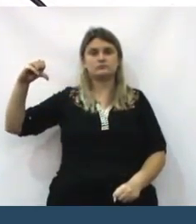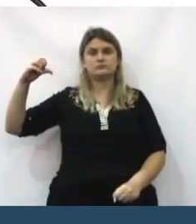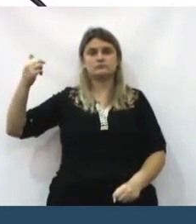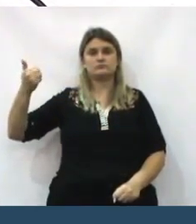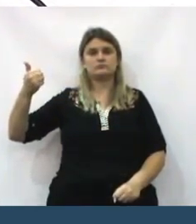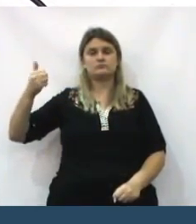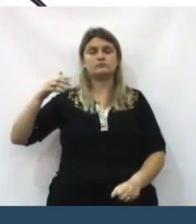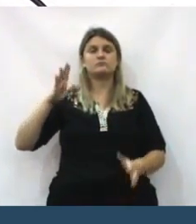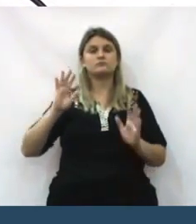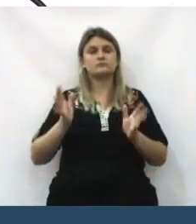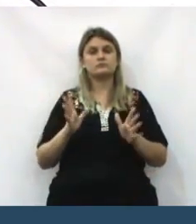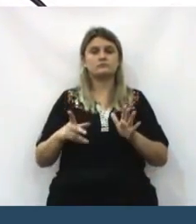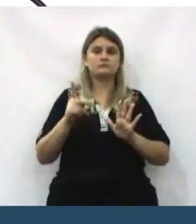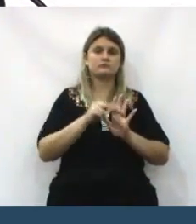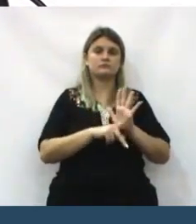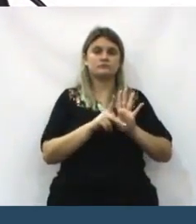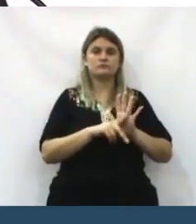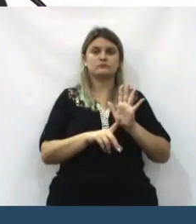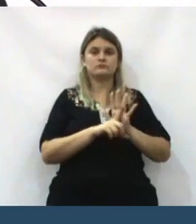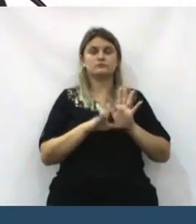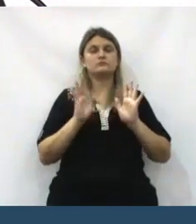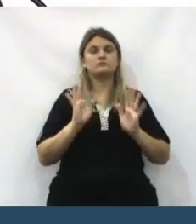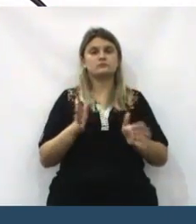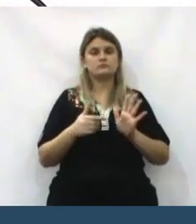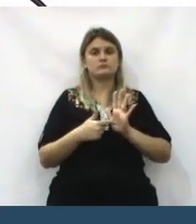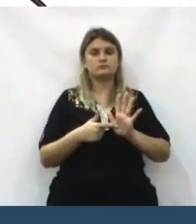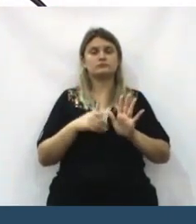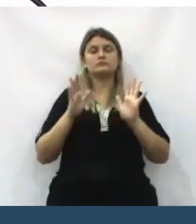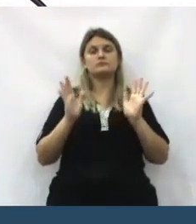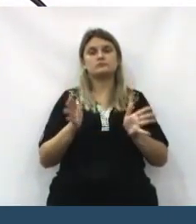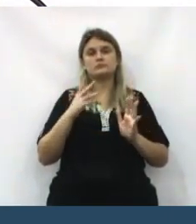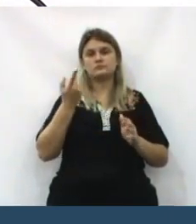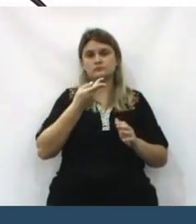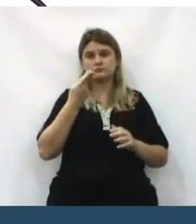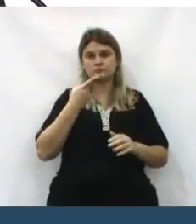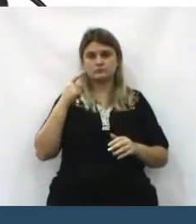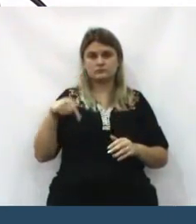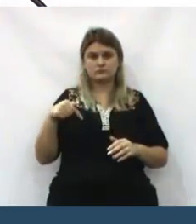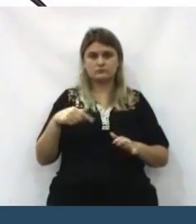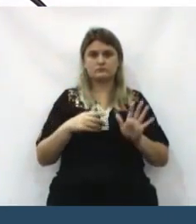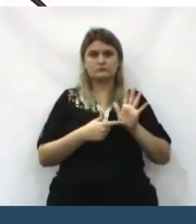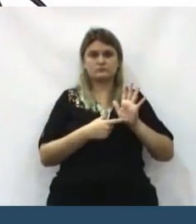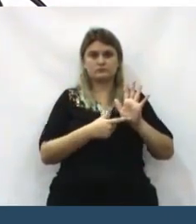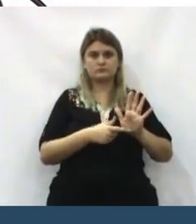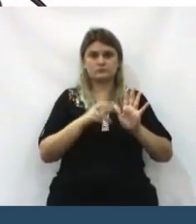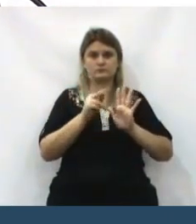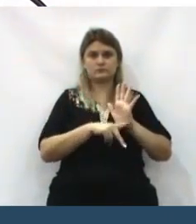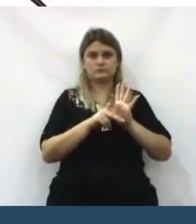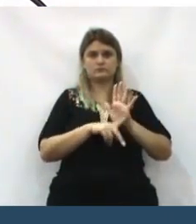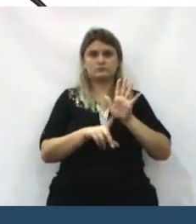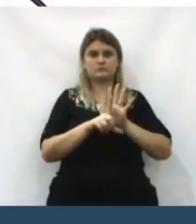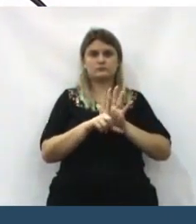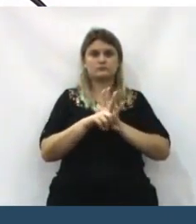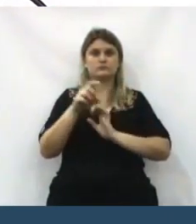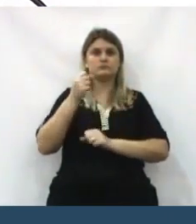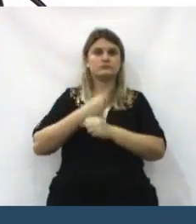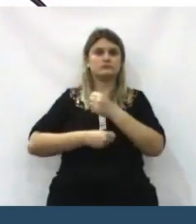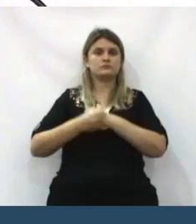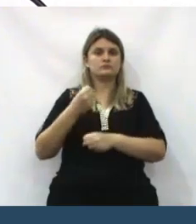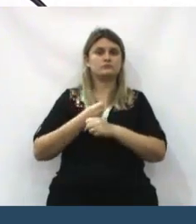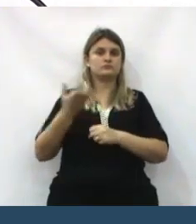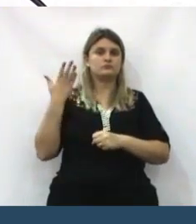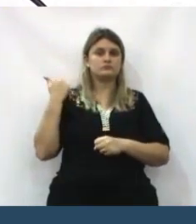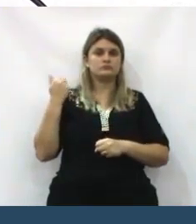57. Volto ao projeto de lei por mim apresentado, eu já falei isso nessa tribuna, quando apresentei esse projeto de lei no ano